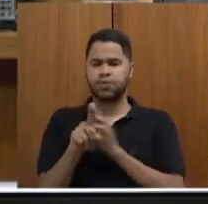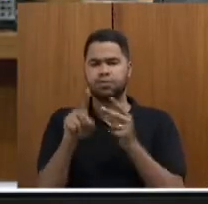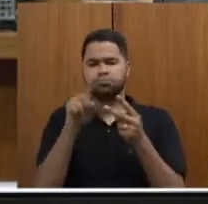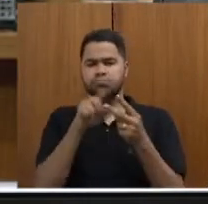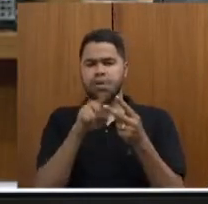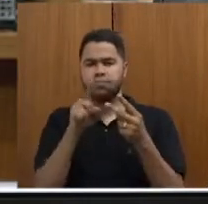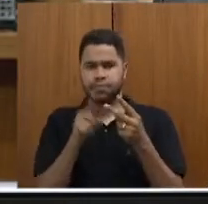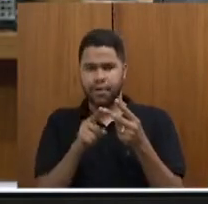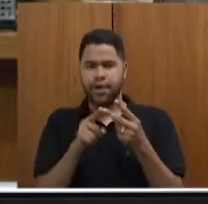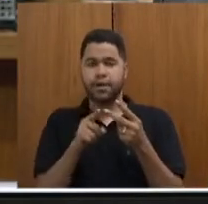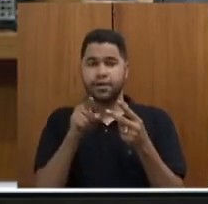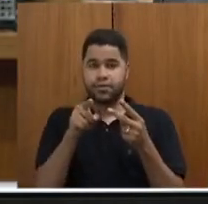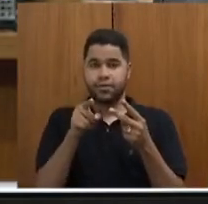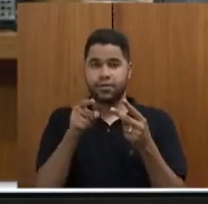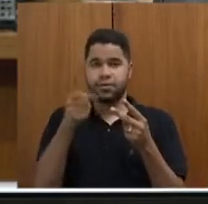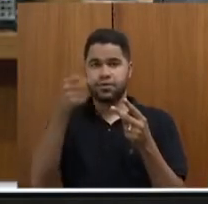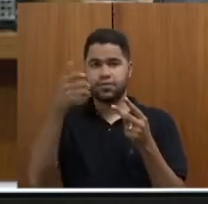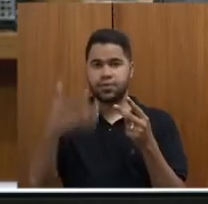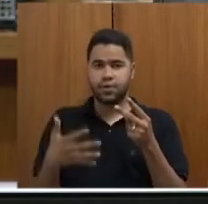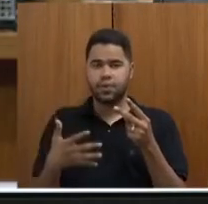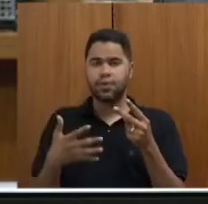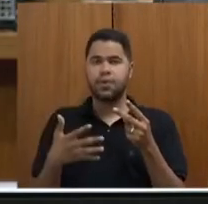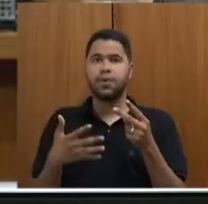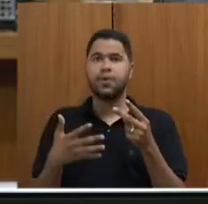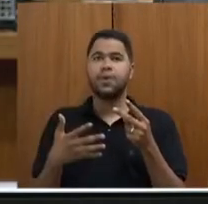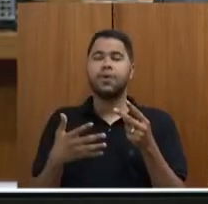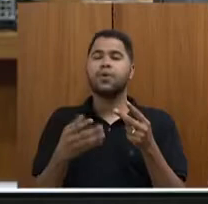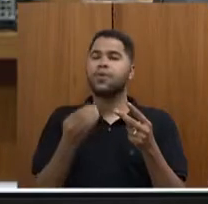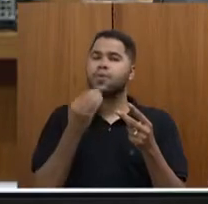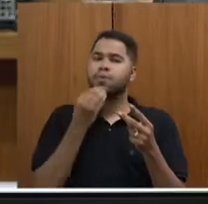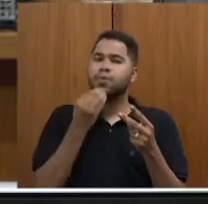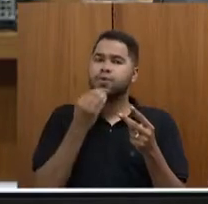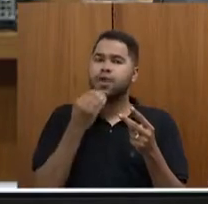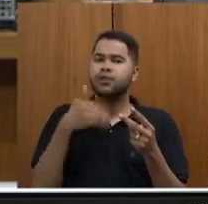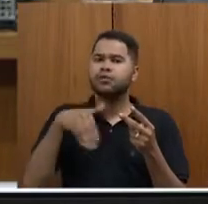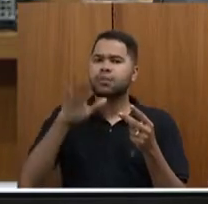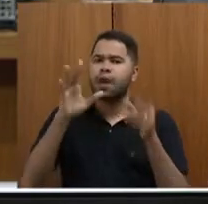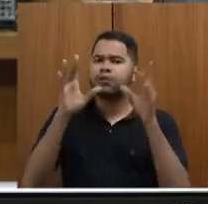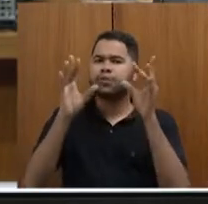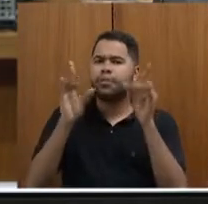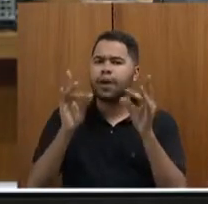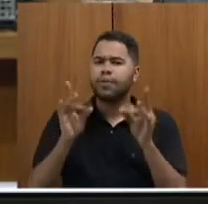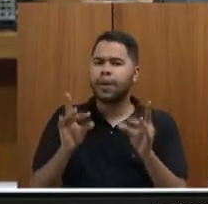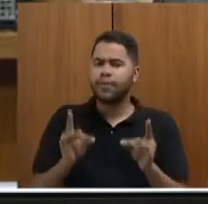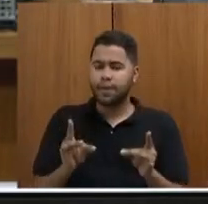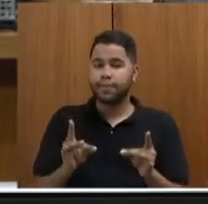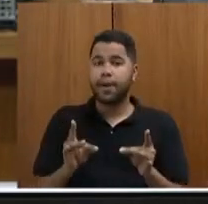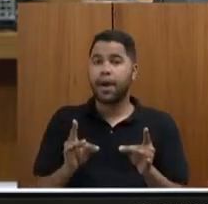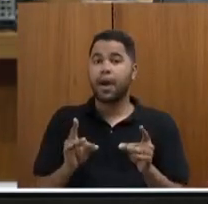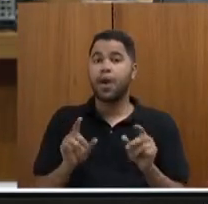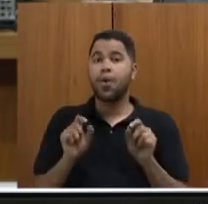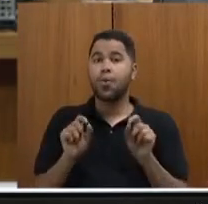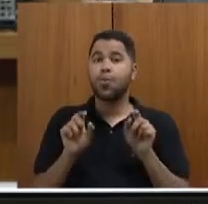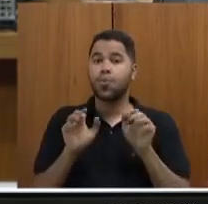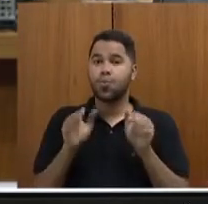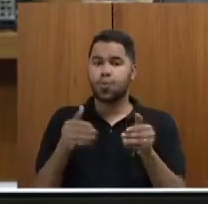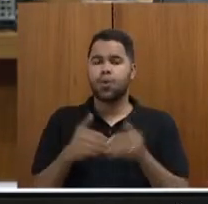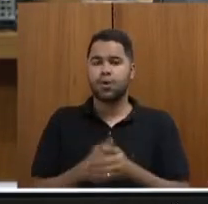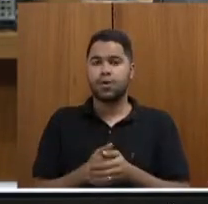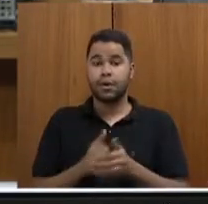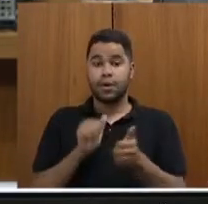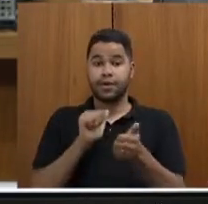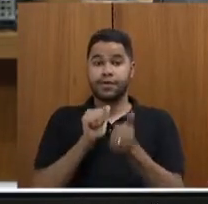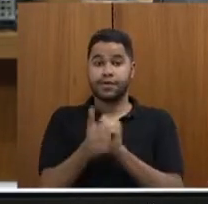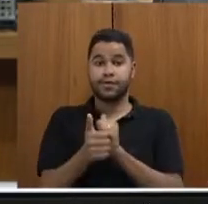que a senhora falou. De passagem, eu queria que a senhora pudesse aprofundar mais um pouco. É na questão do